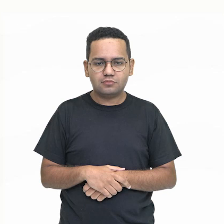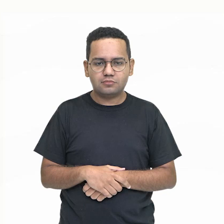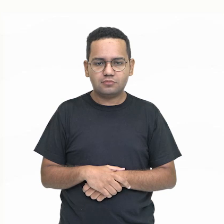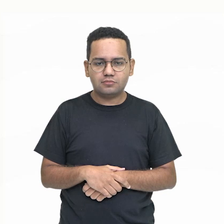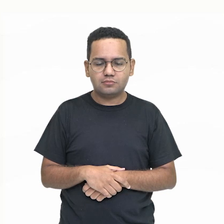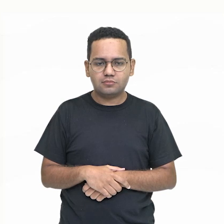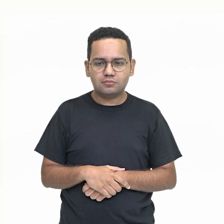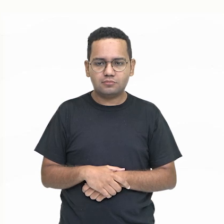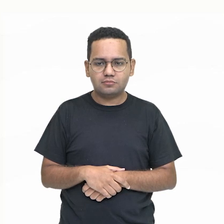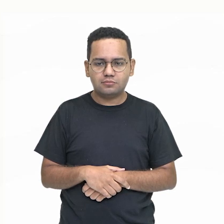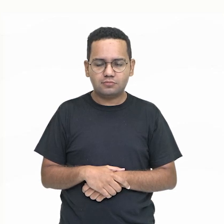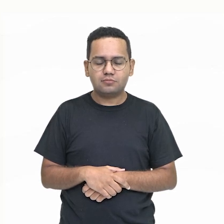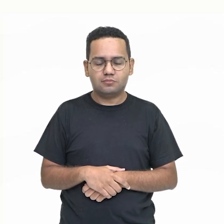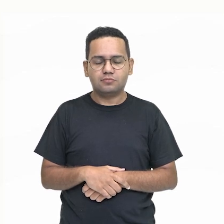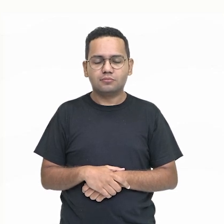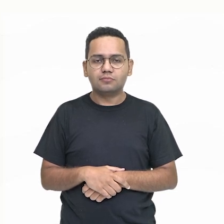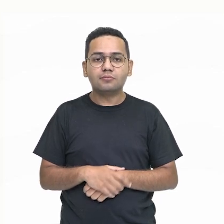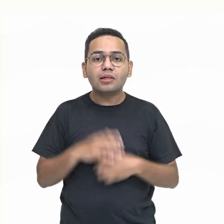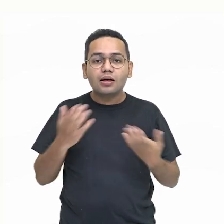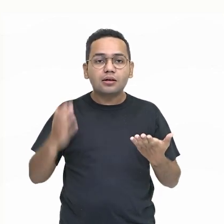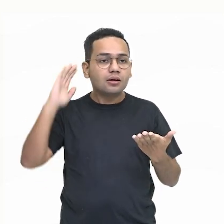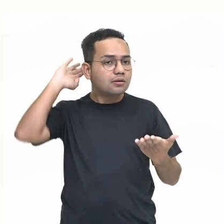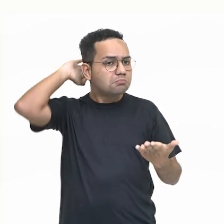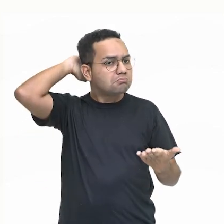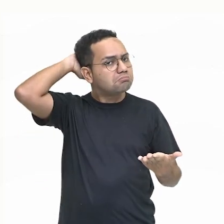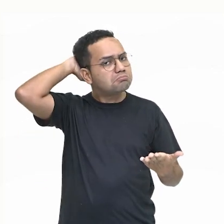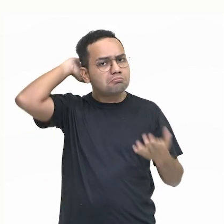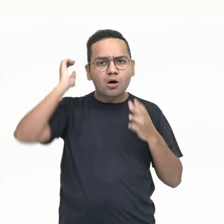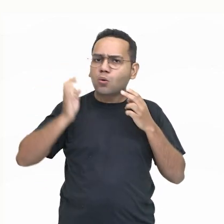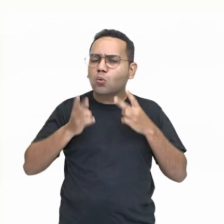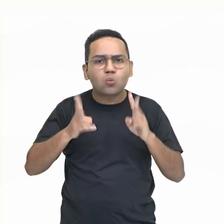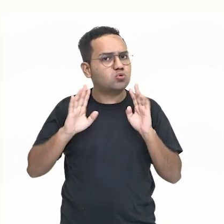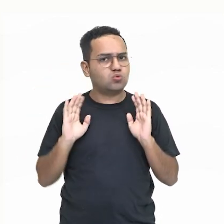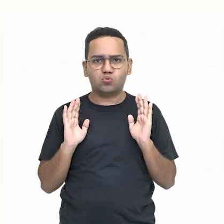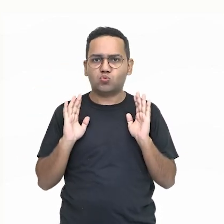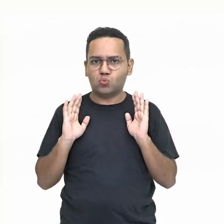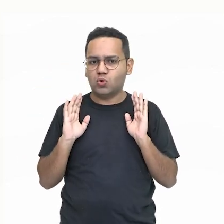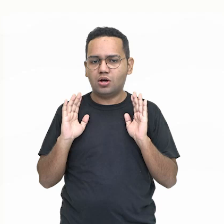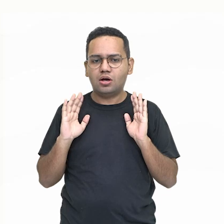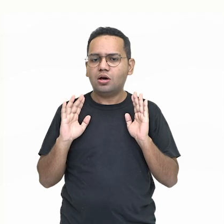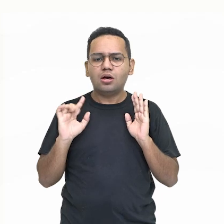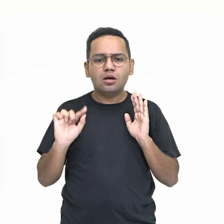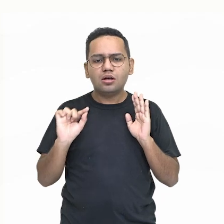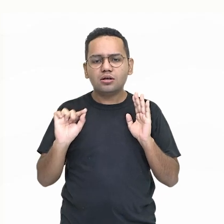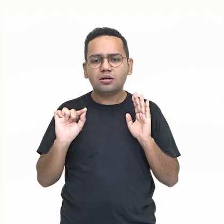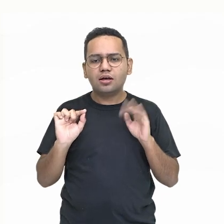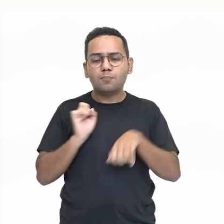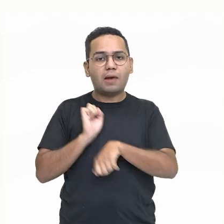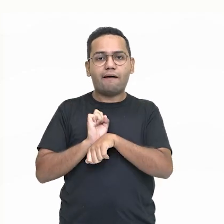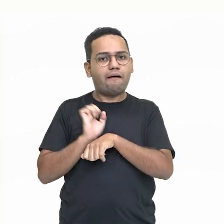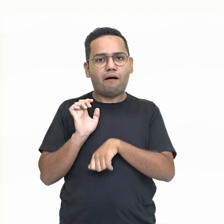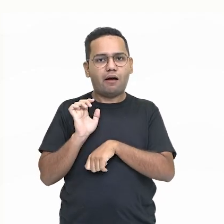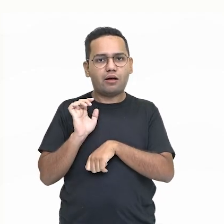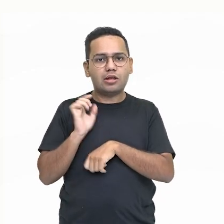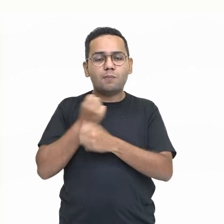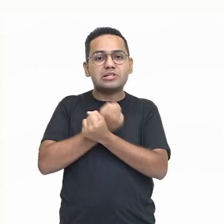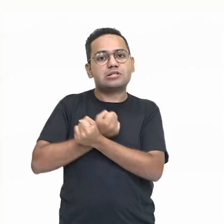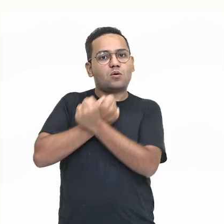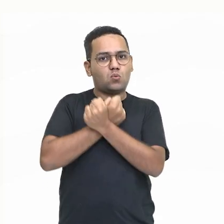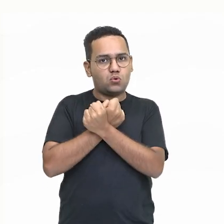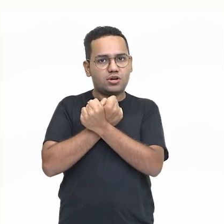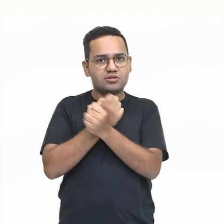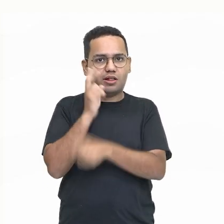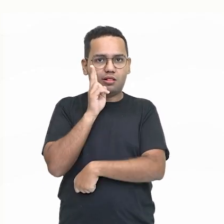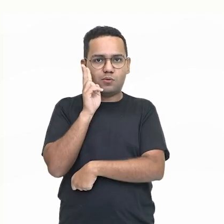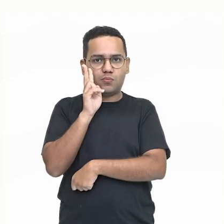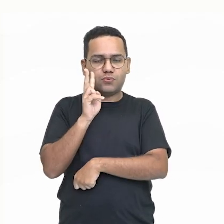dos ocupantes tem de permanecer em repouso. Lembram lá da primeira lei de Newton, que é a